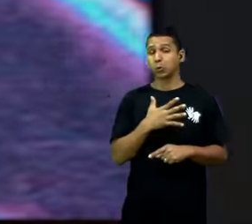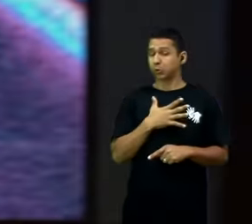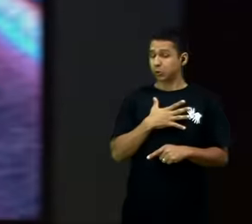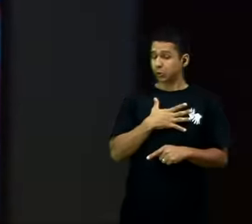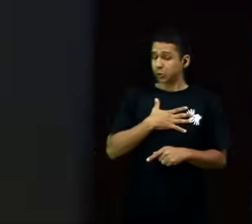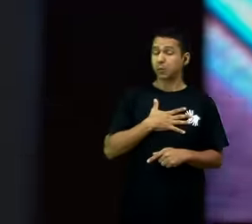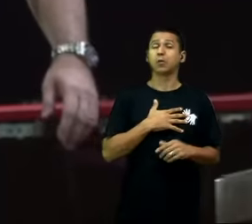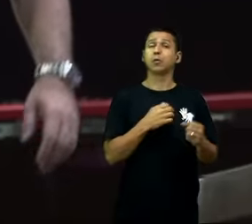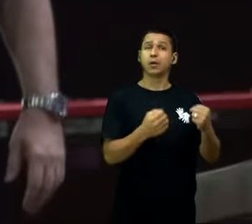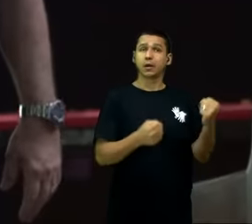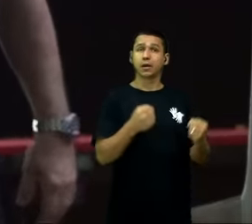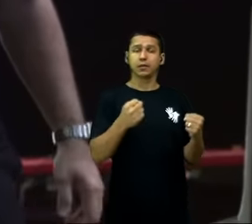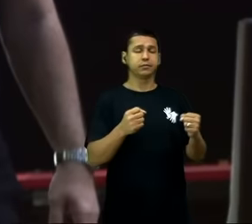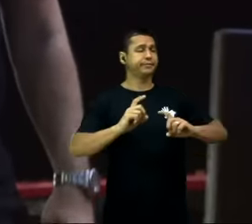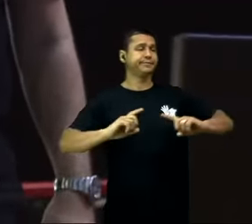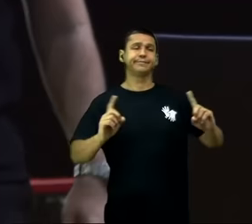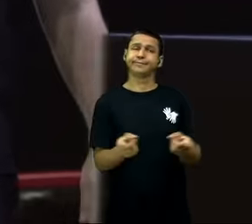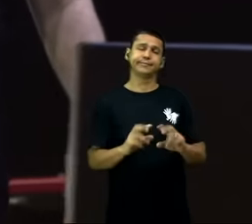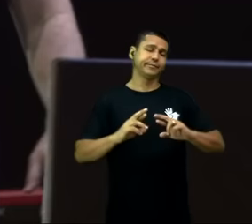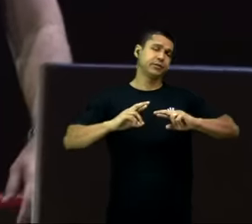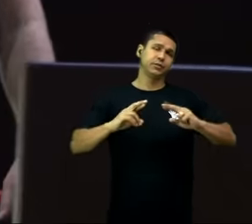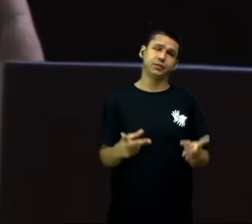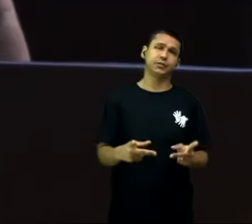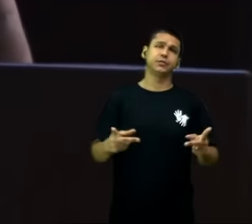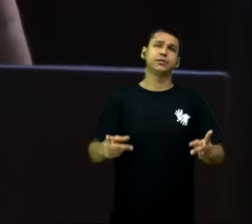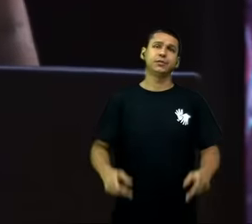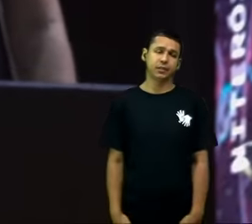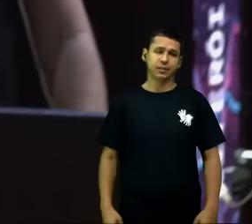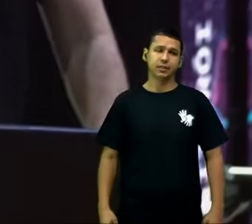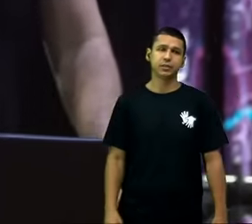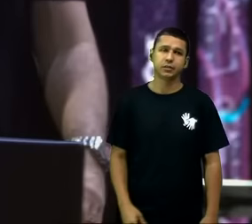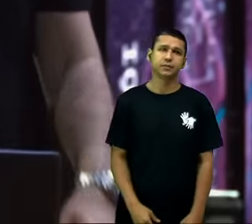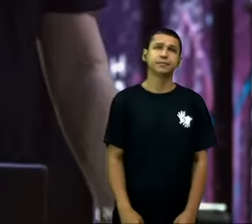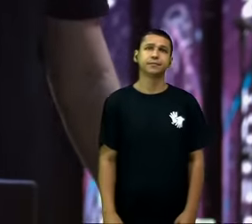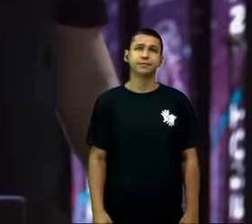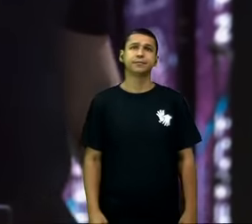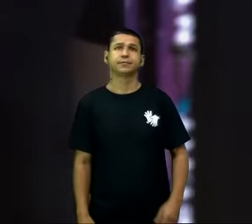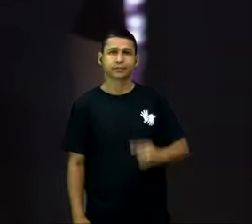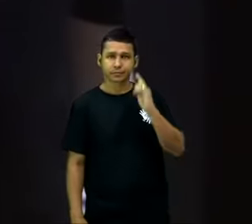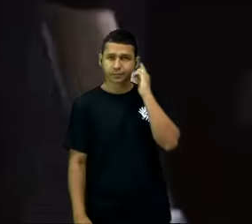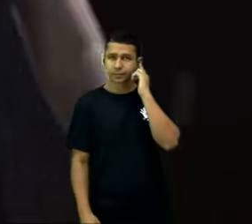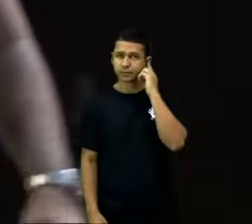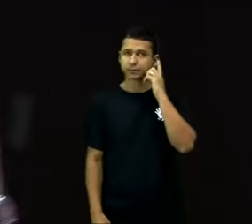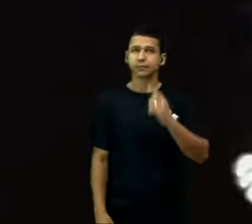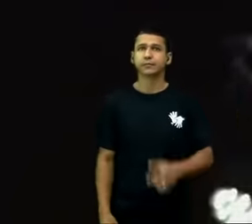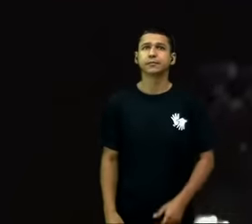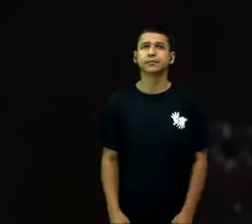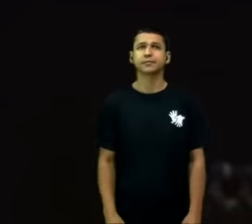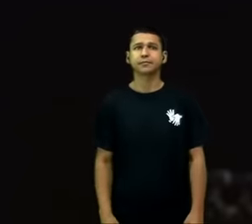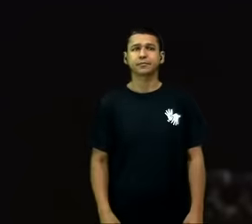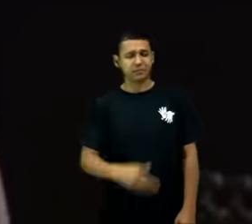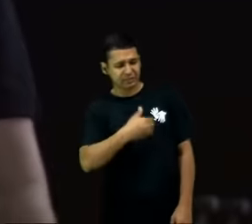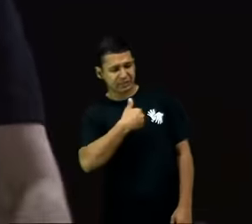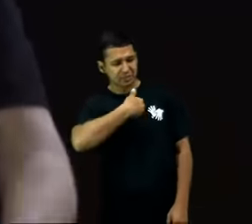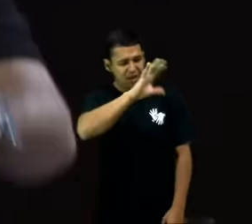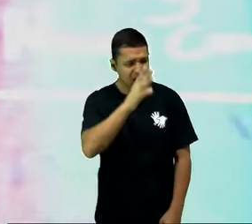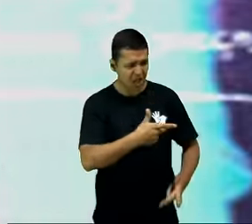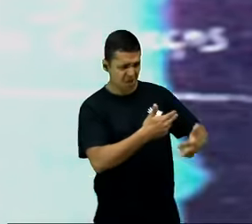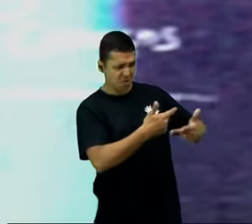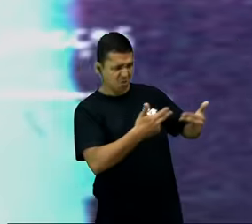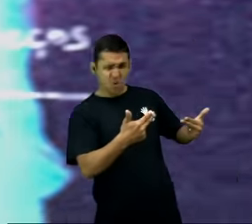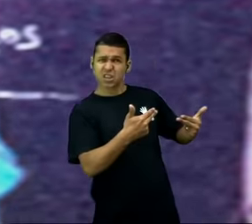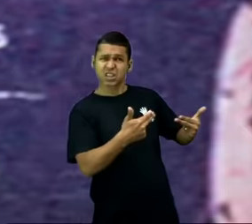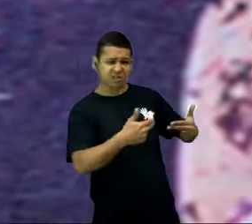dessa alma aí. Mané, zelo, você virou teu bezerro de ouro, virou teu Isaac, rapaz. Sai para lá, isso aí é só coisa. Tu